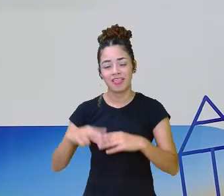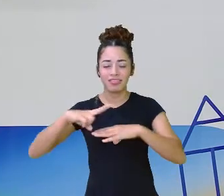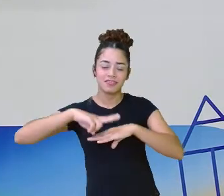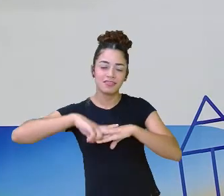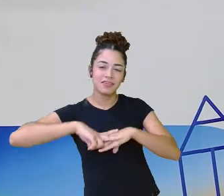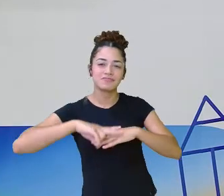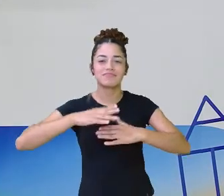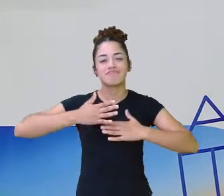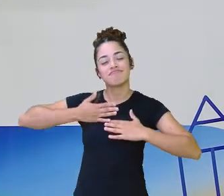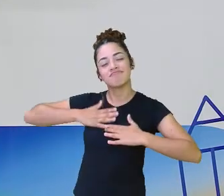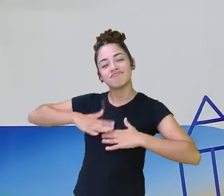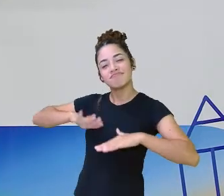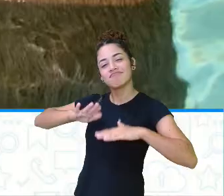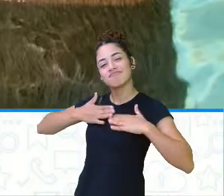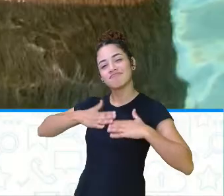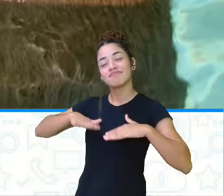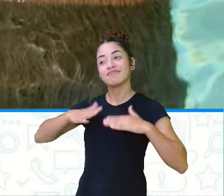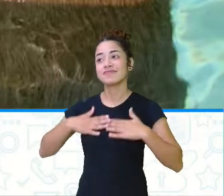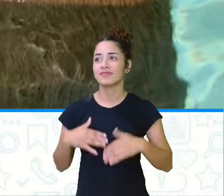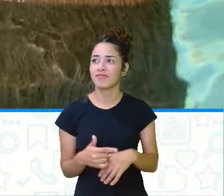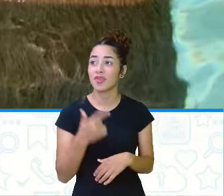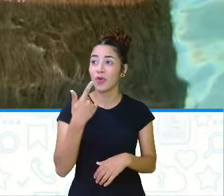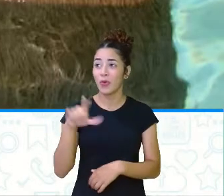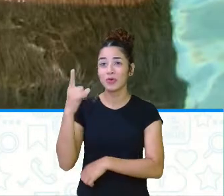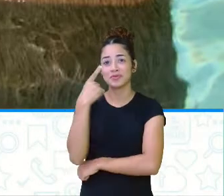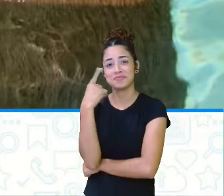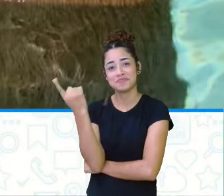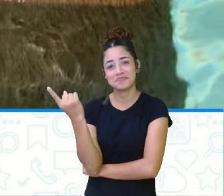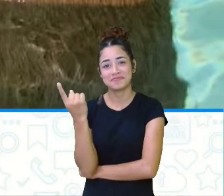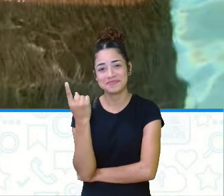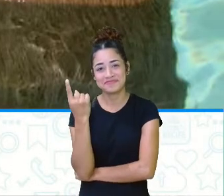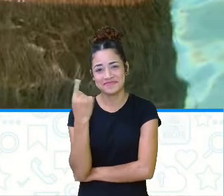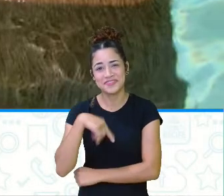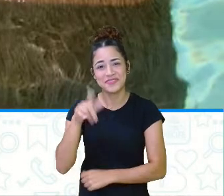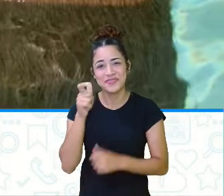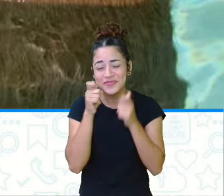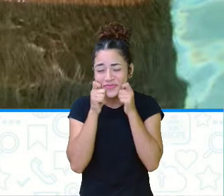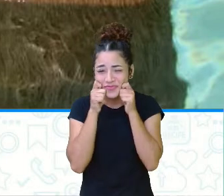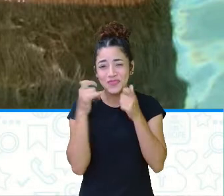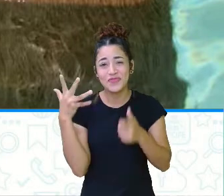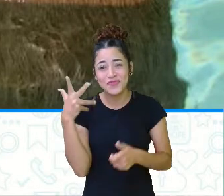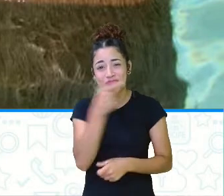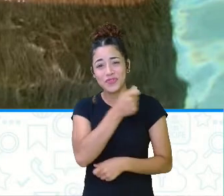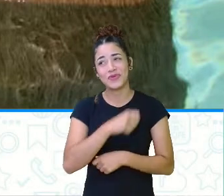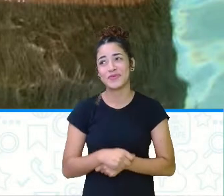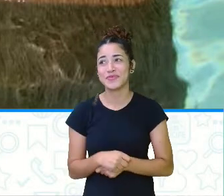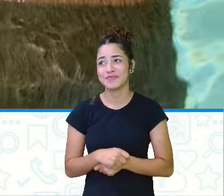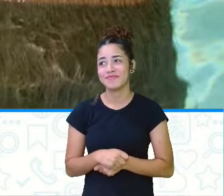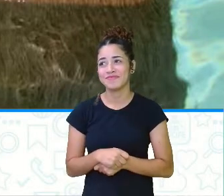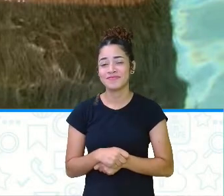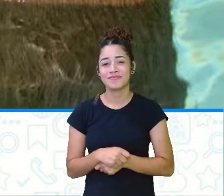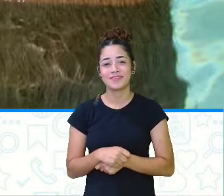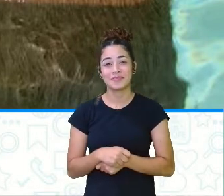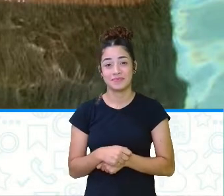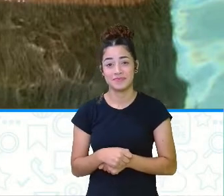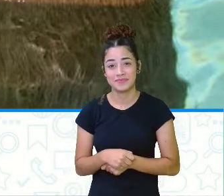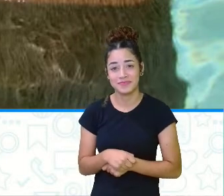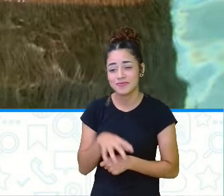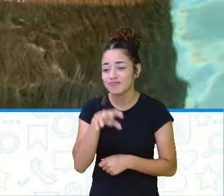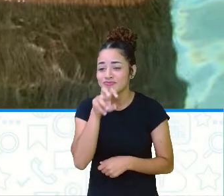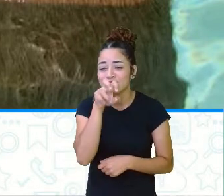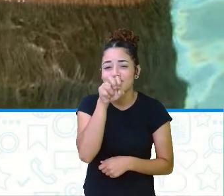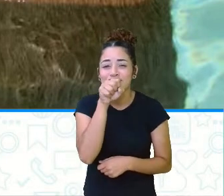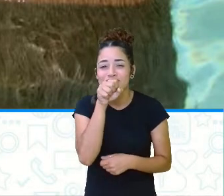só relax. E esse aqui? Olha que foto fofa. Ela cheirando um outro roedor